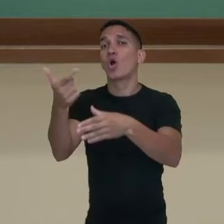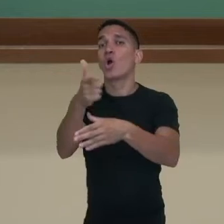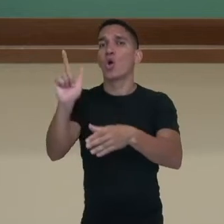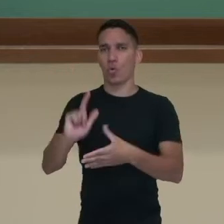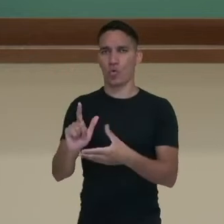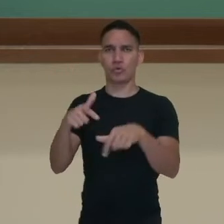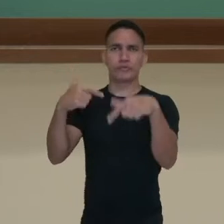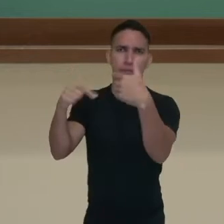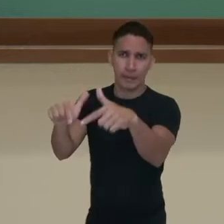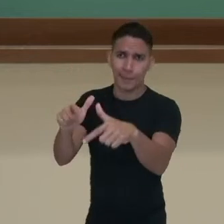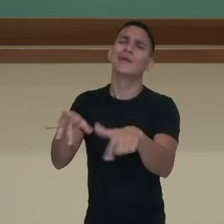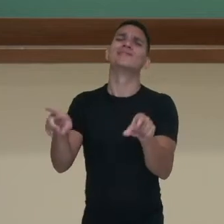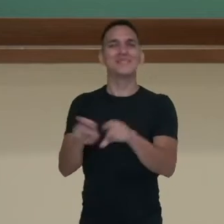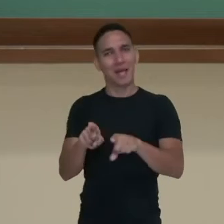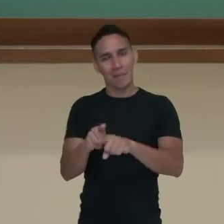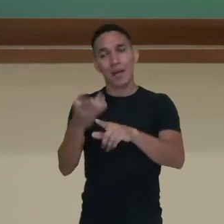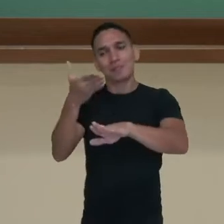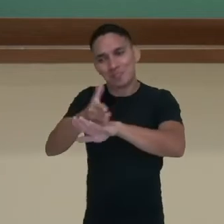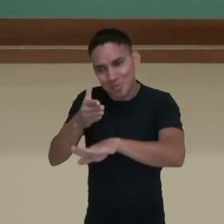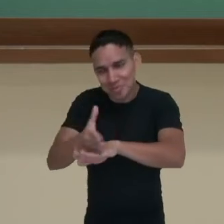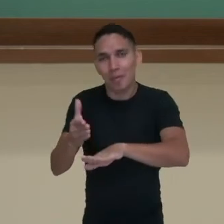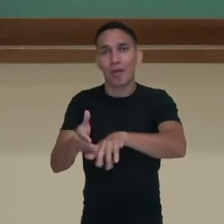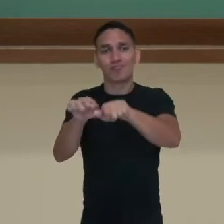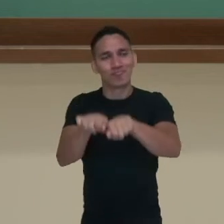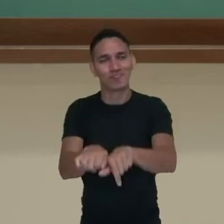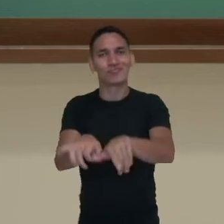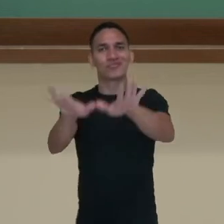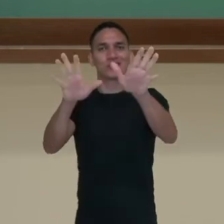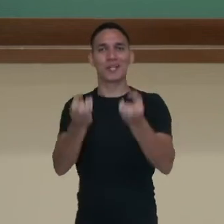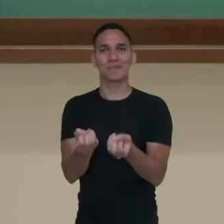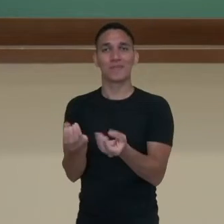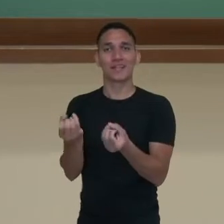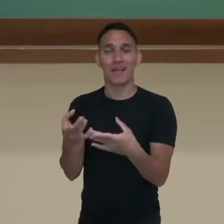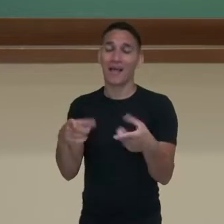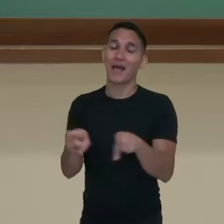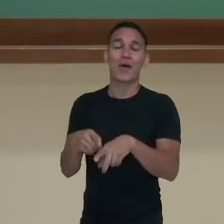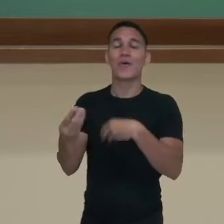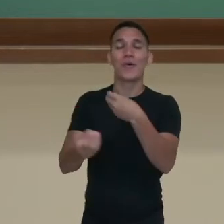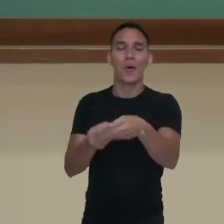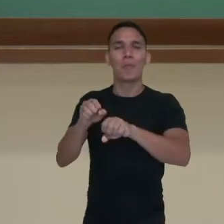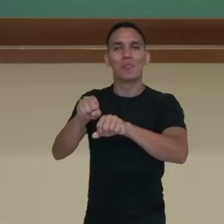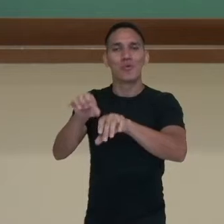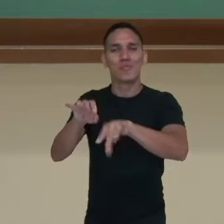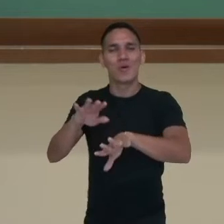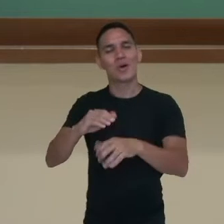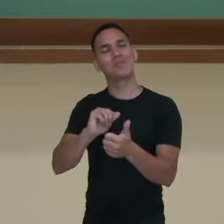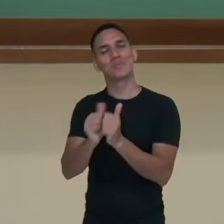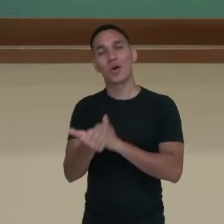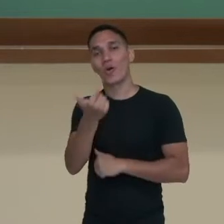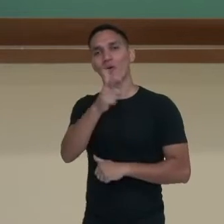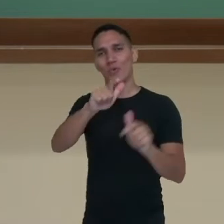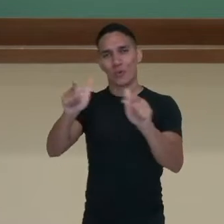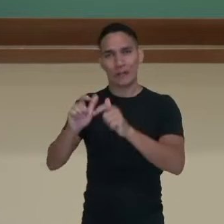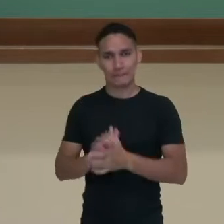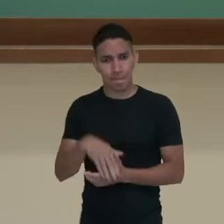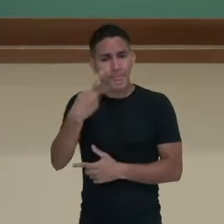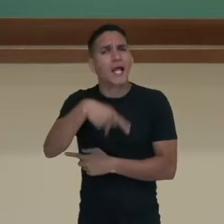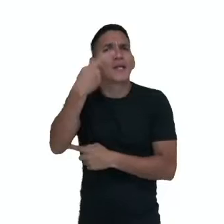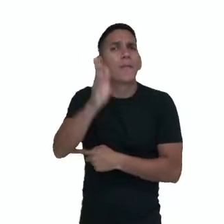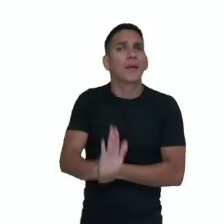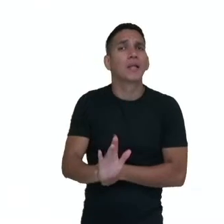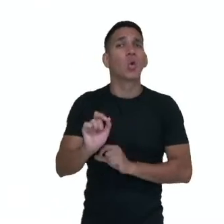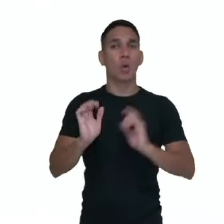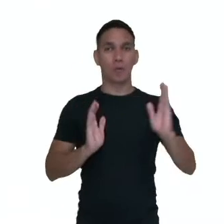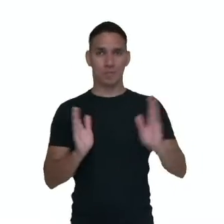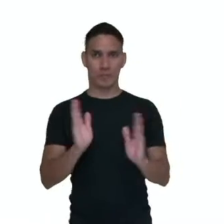eles acabaram levando e disseminando ali esse esporte em outros lugares. E no Brasil? Com